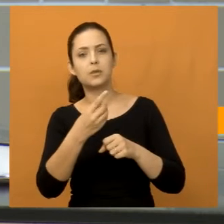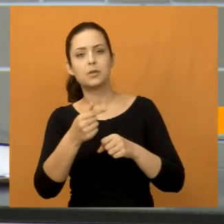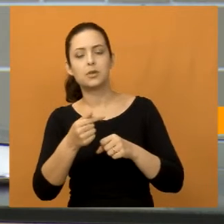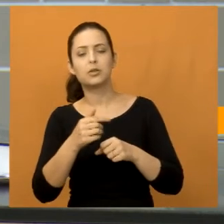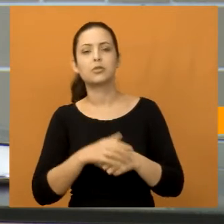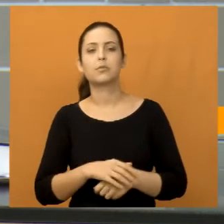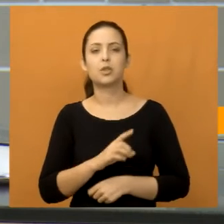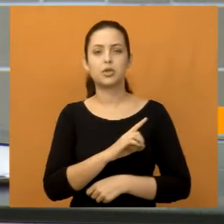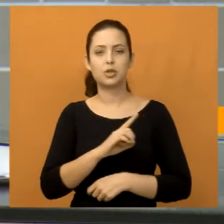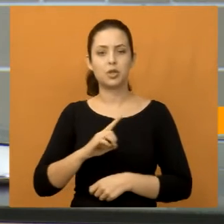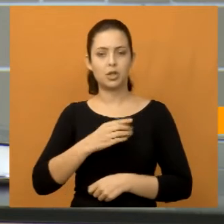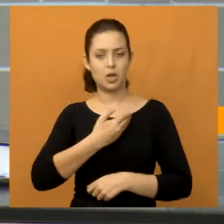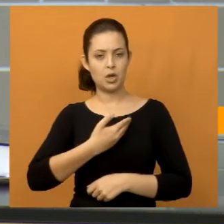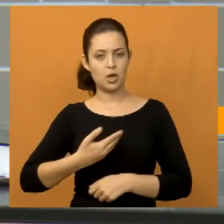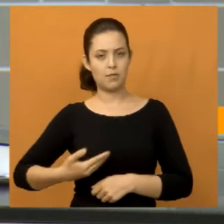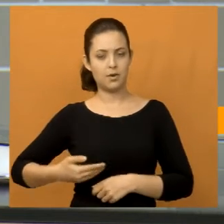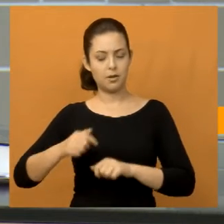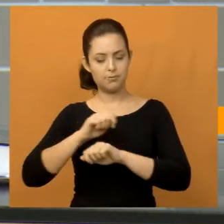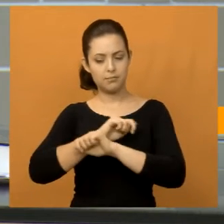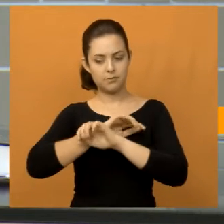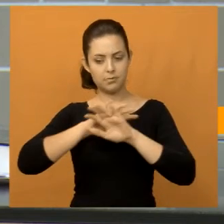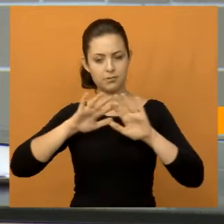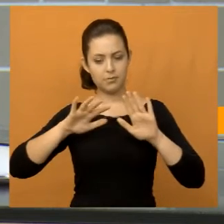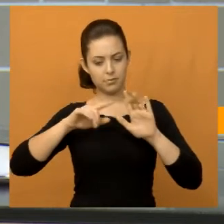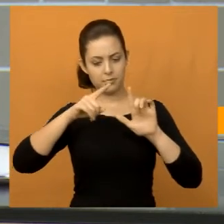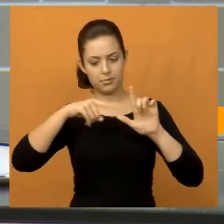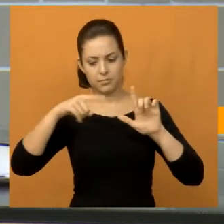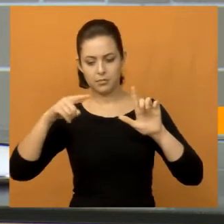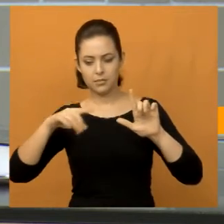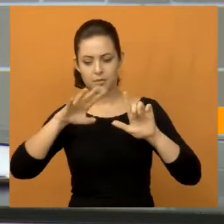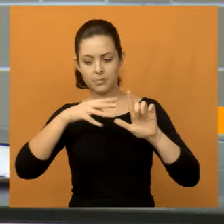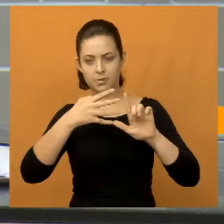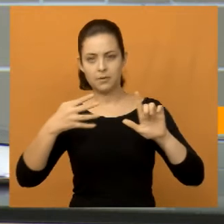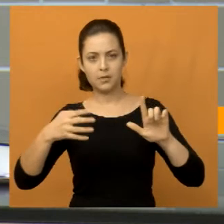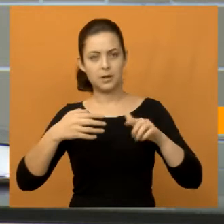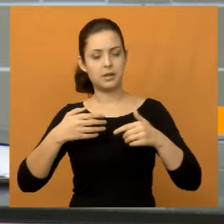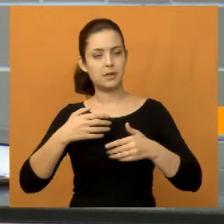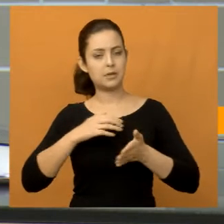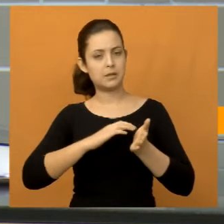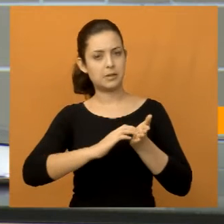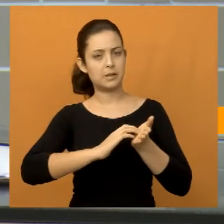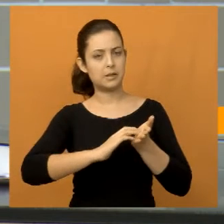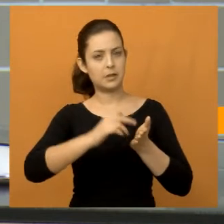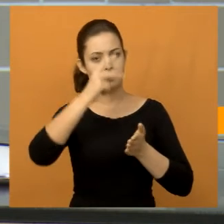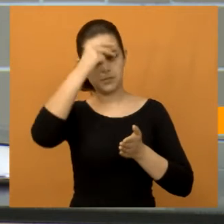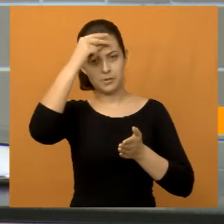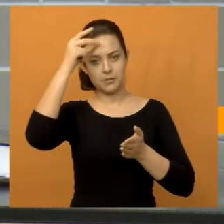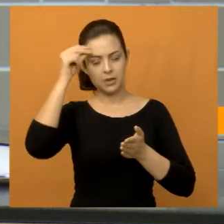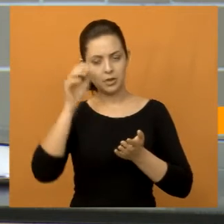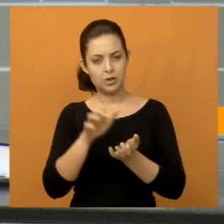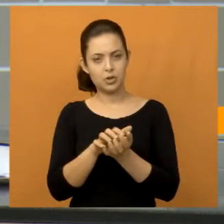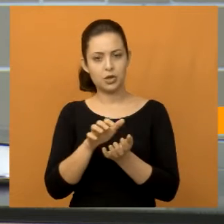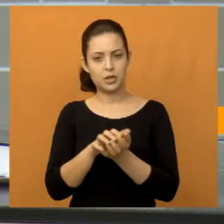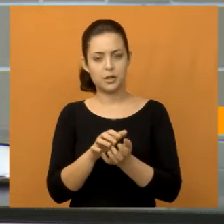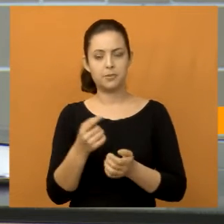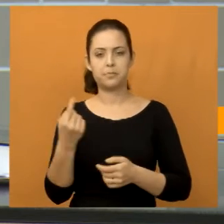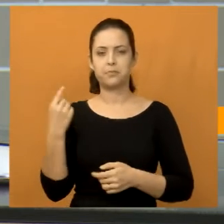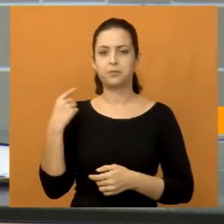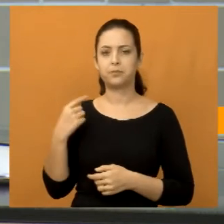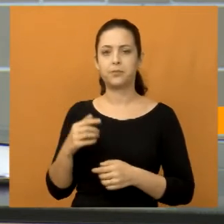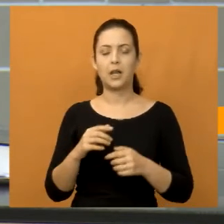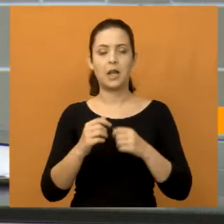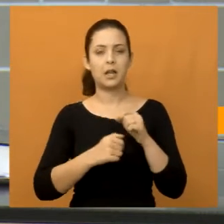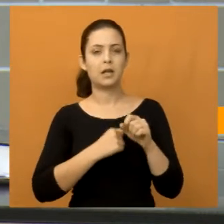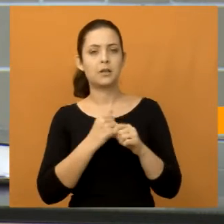pela Diretoria de Governança e Transparência da Secretaria de Governo da Prefeitura de Jacareí, com